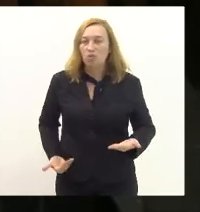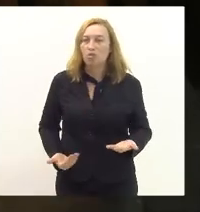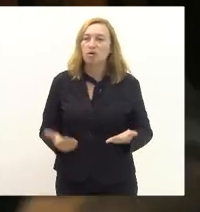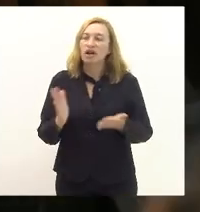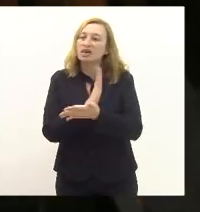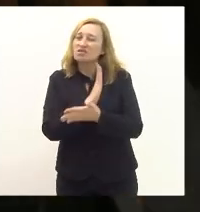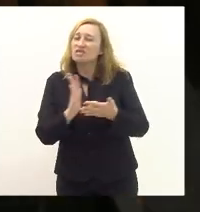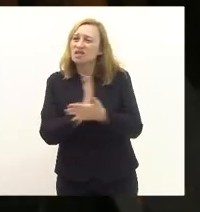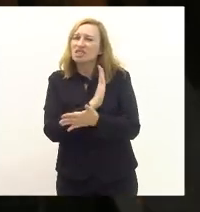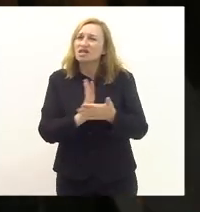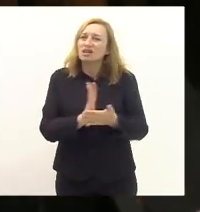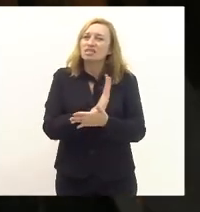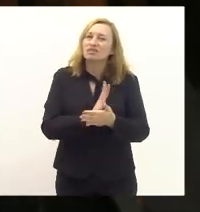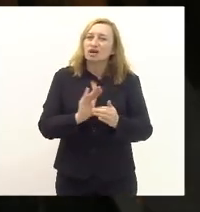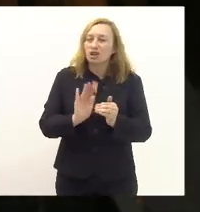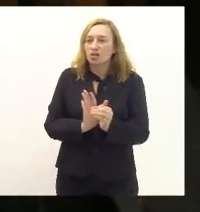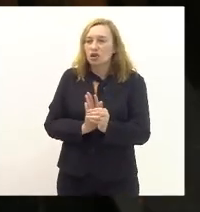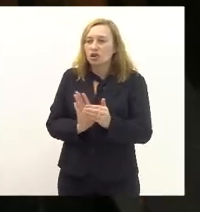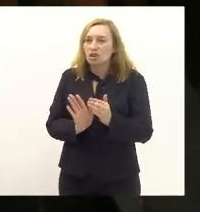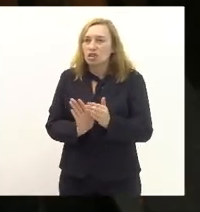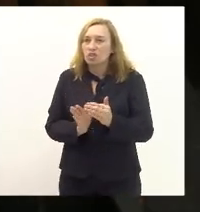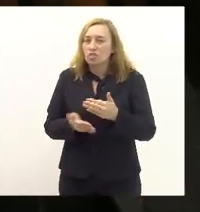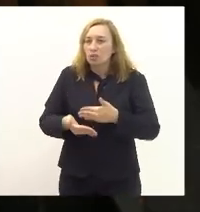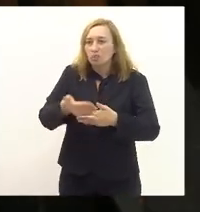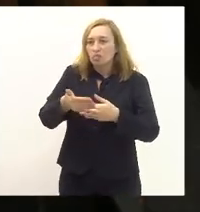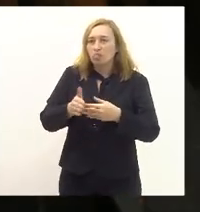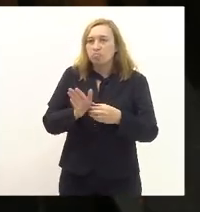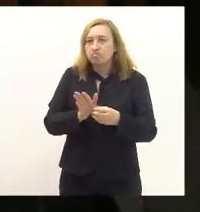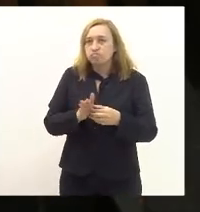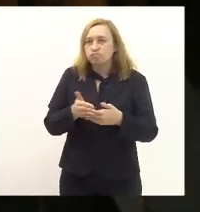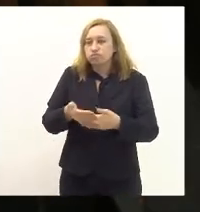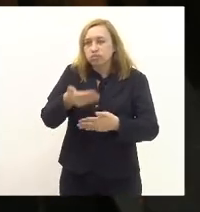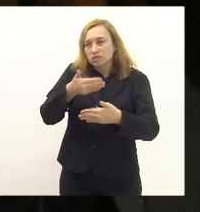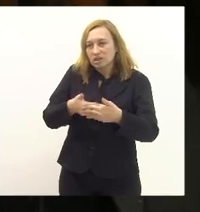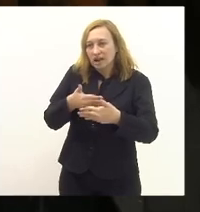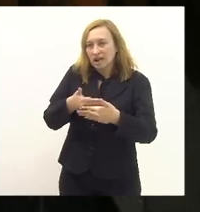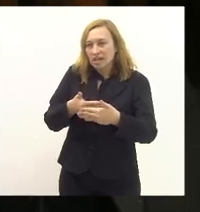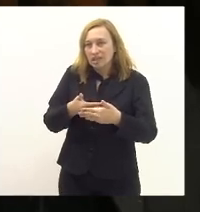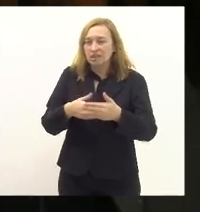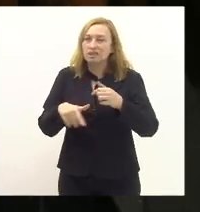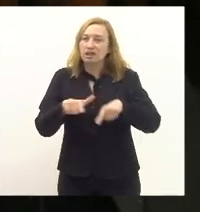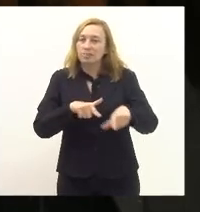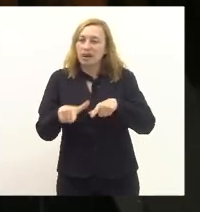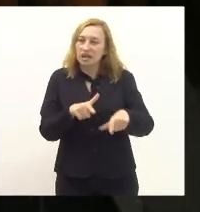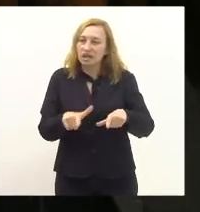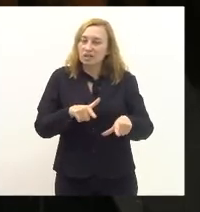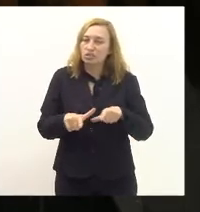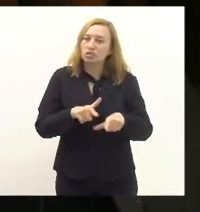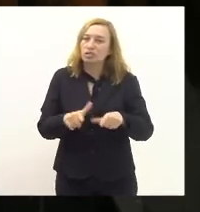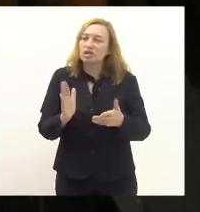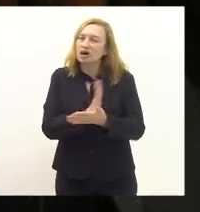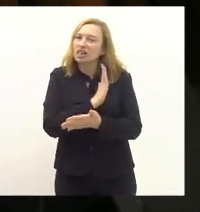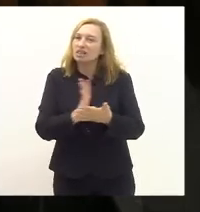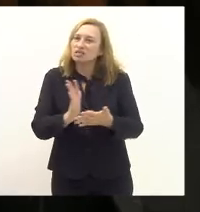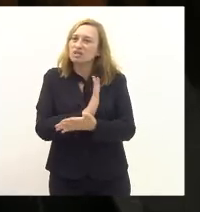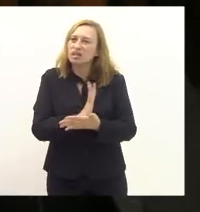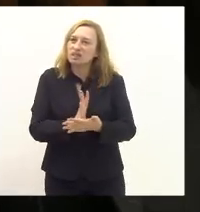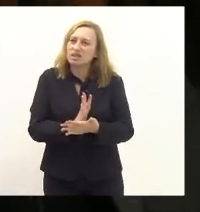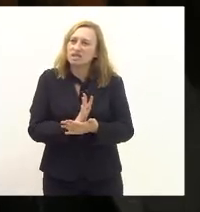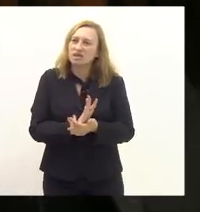ficam nos bastidores dessas demandas, né? Trabalhando muitas das vezes de